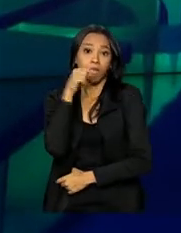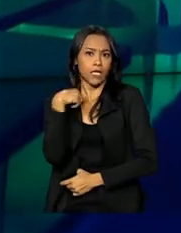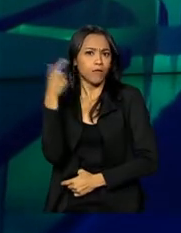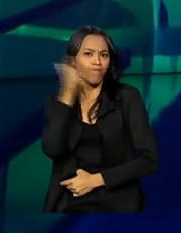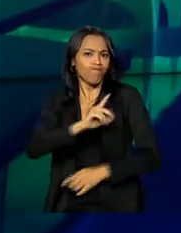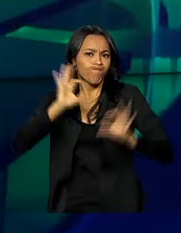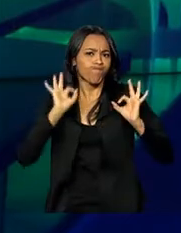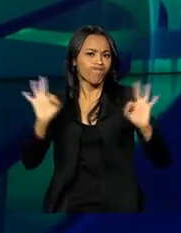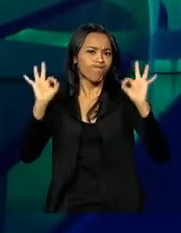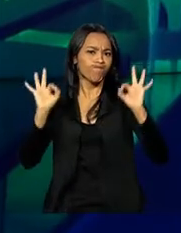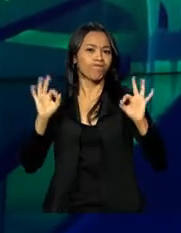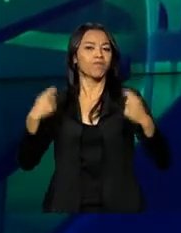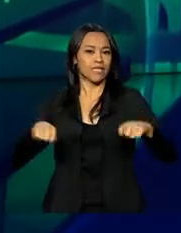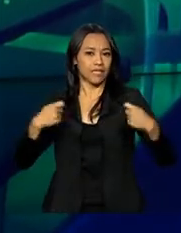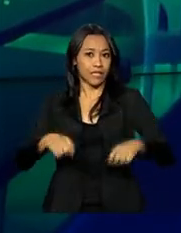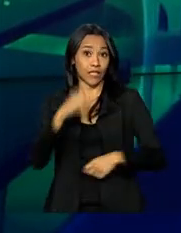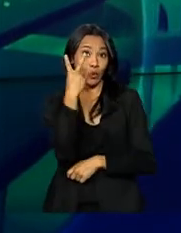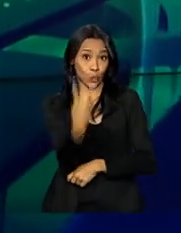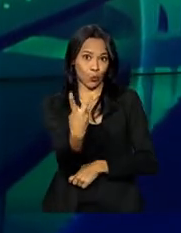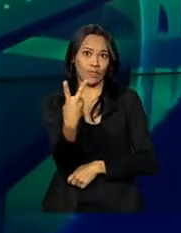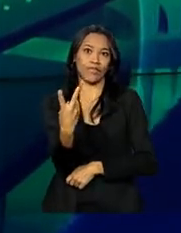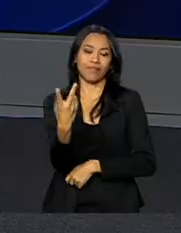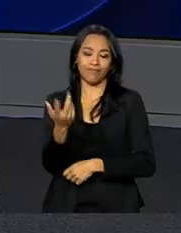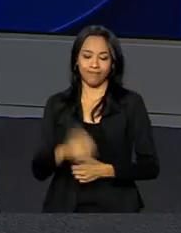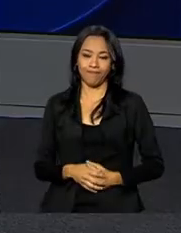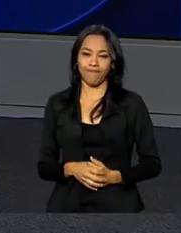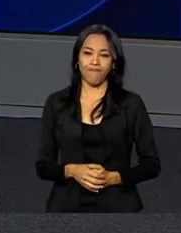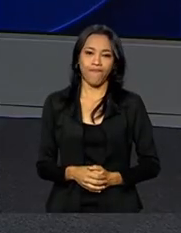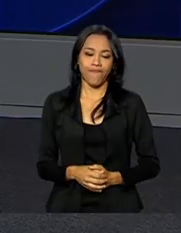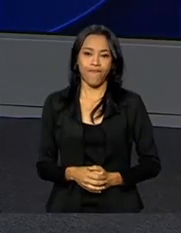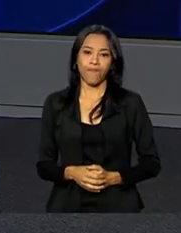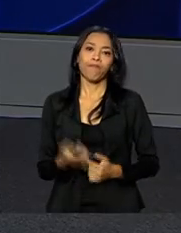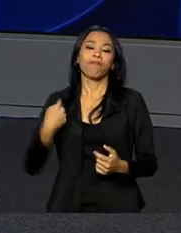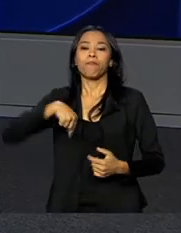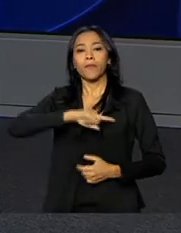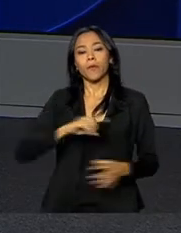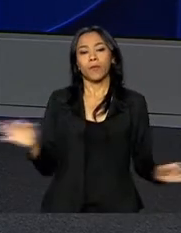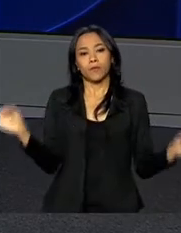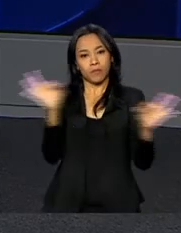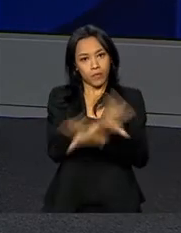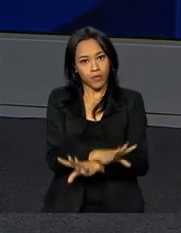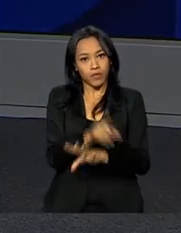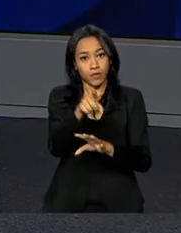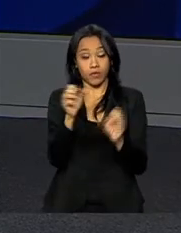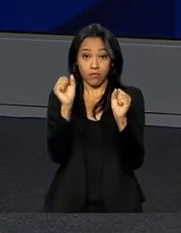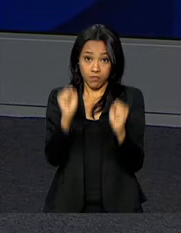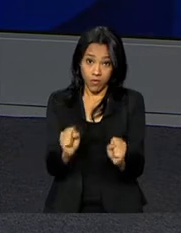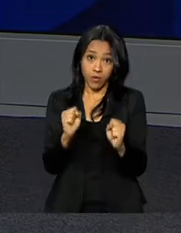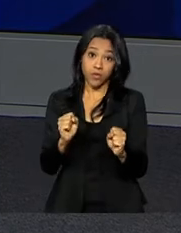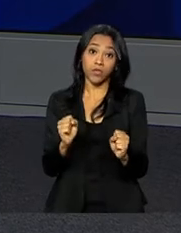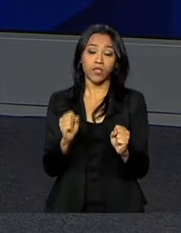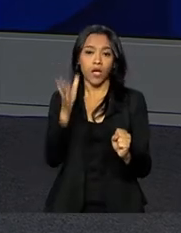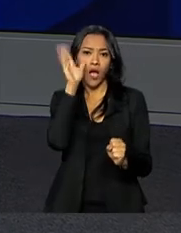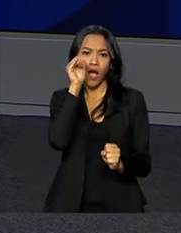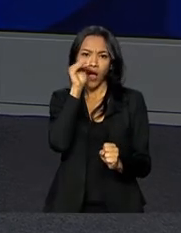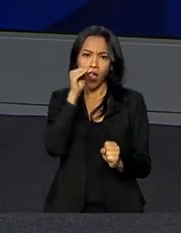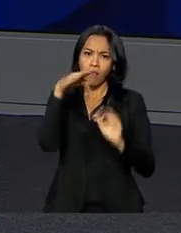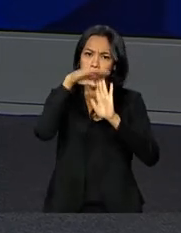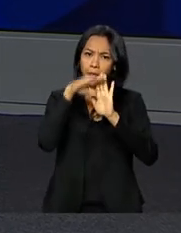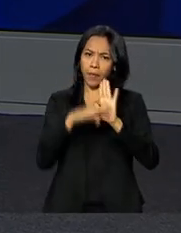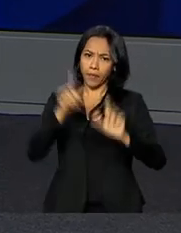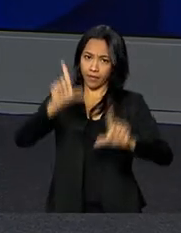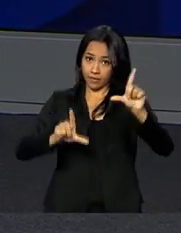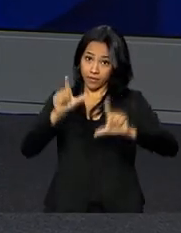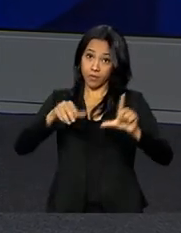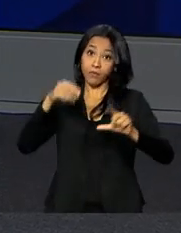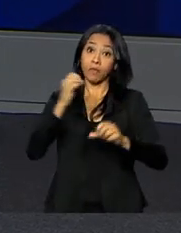funcione, é preciso tomar duas doses. Nós ficamos por aqui. Você acompanha a nossa programação ao vivo pelo site